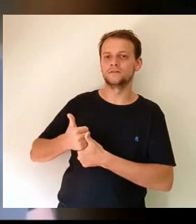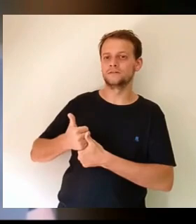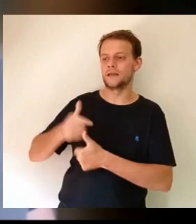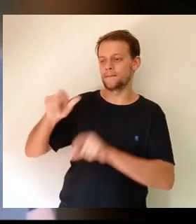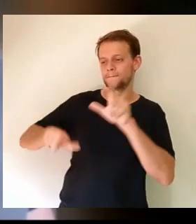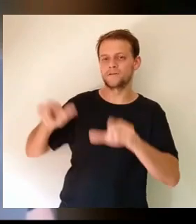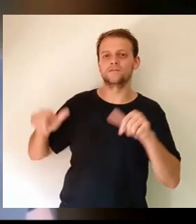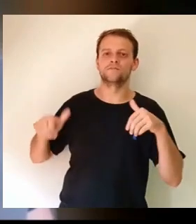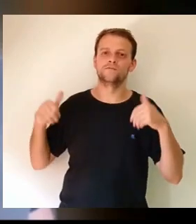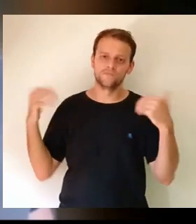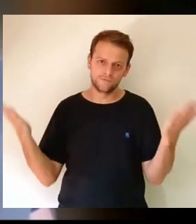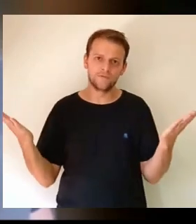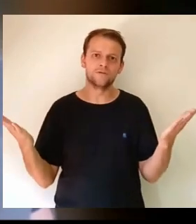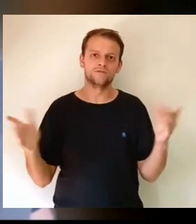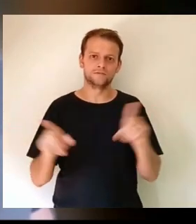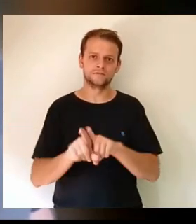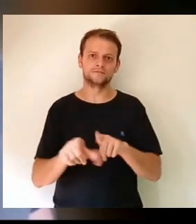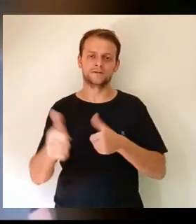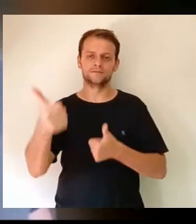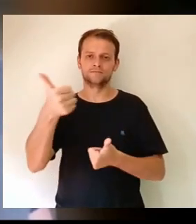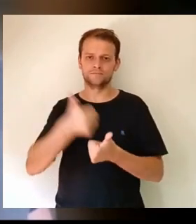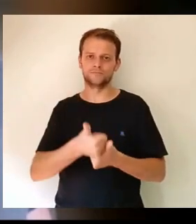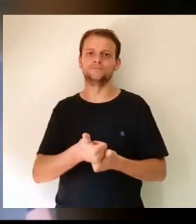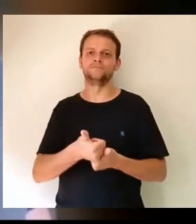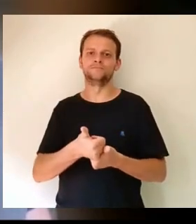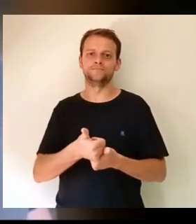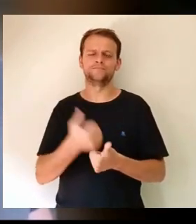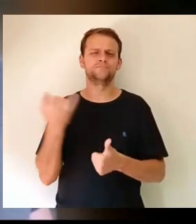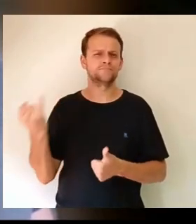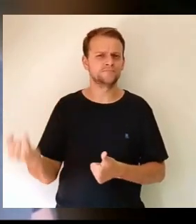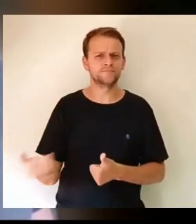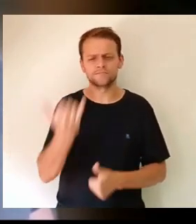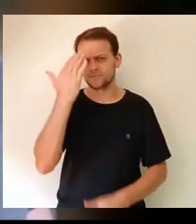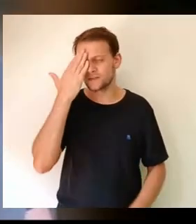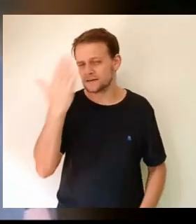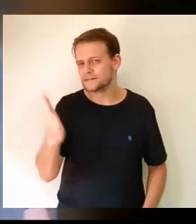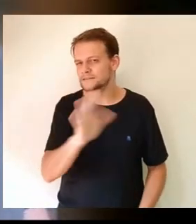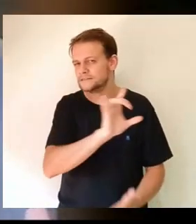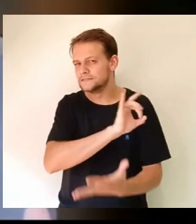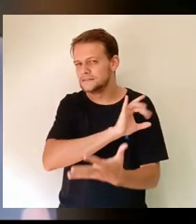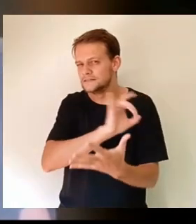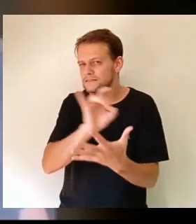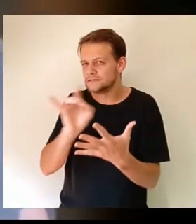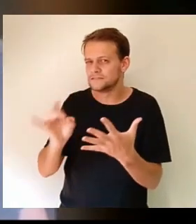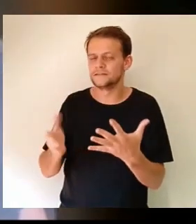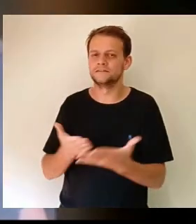os apoiadores desse projeto, do Sociedade Inclusiva no Apoia-se, que tem